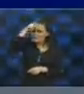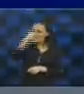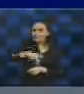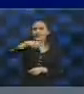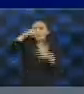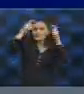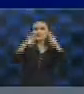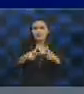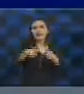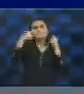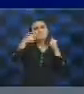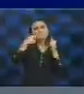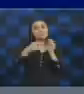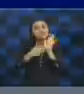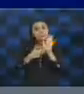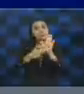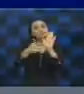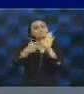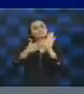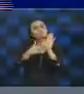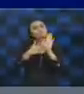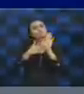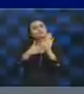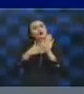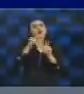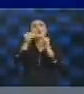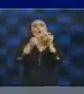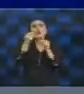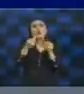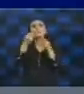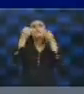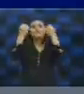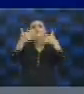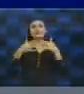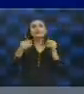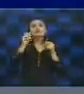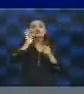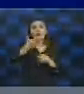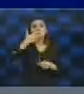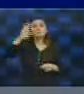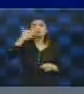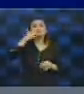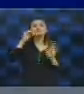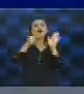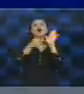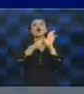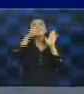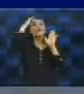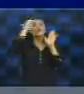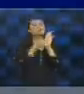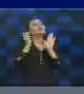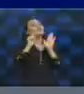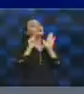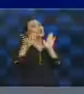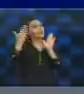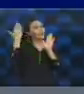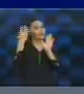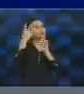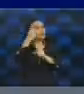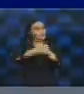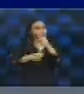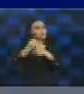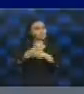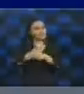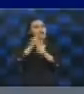deve prestar contas de tudo que fez e que não fez do que foi prometido na campanha passada. Sobre educação, eu posso falar muito